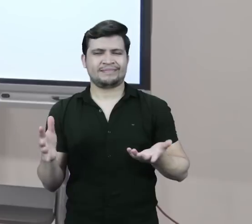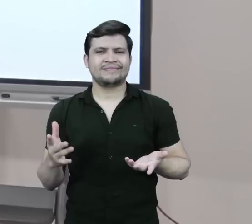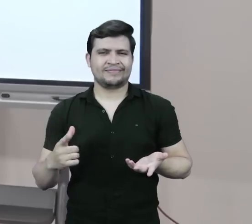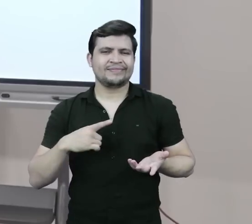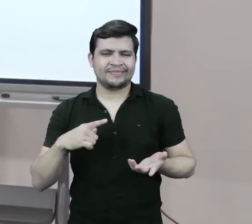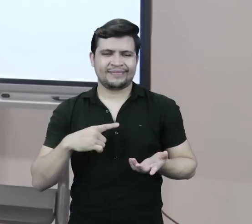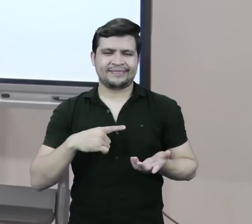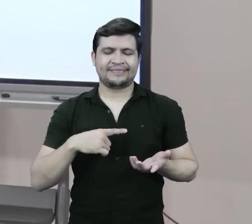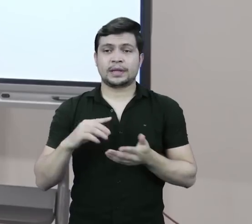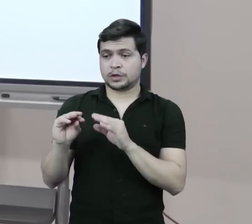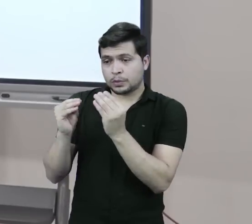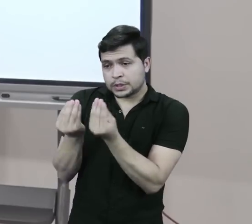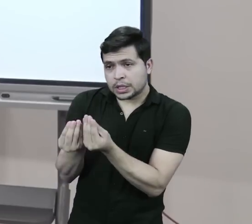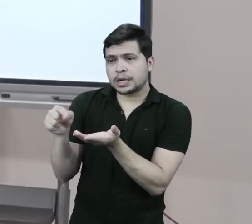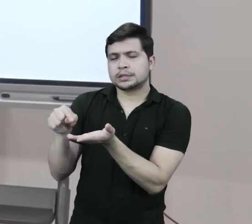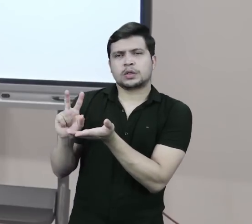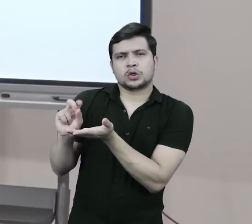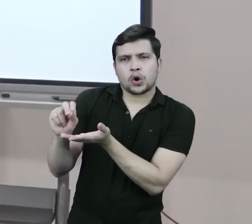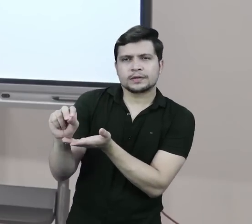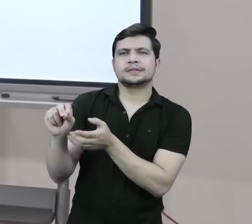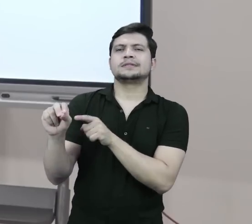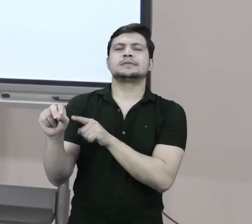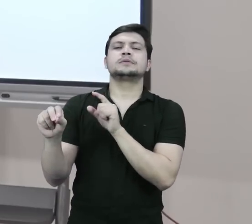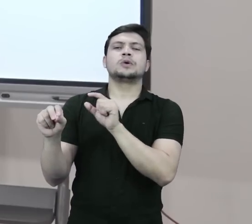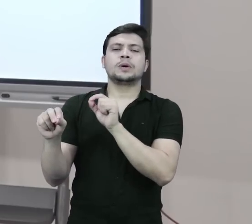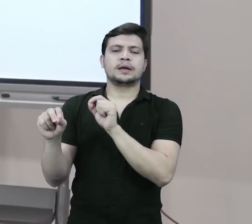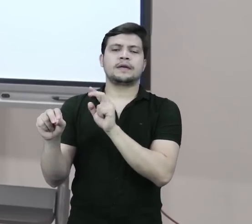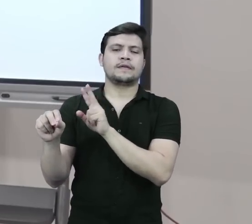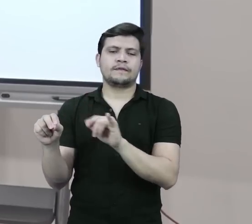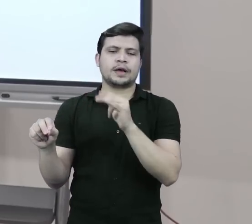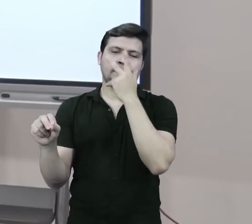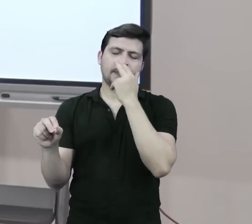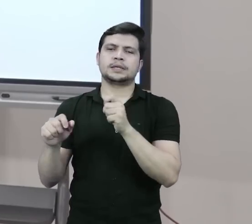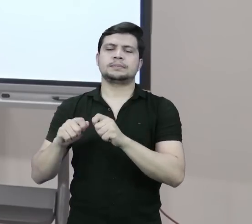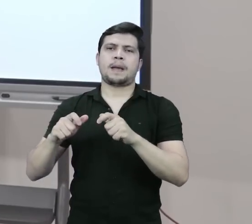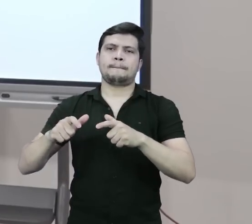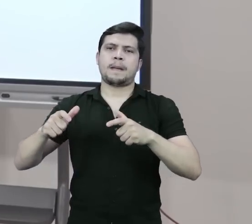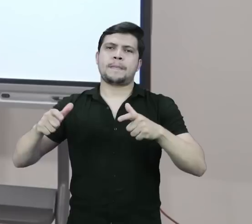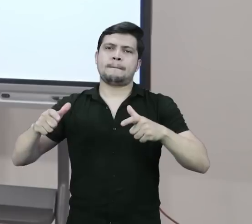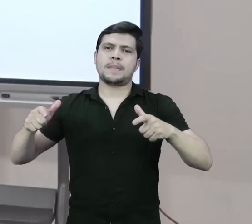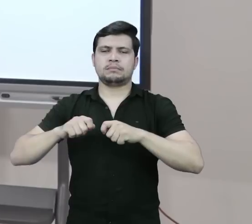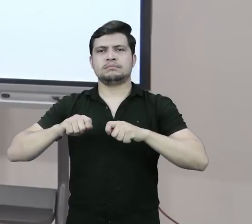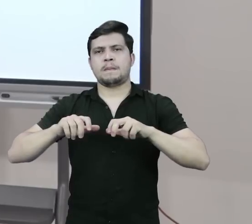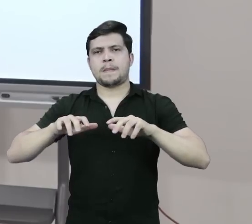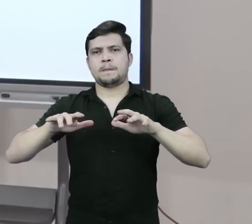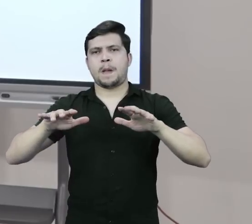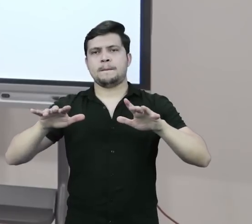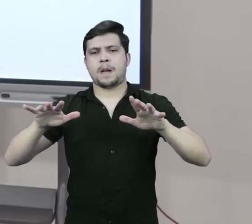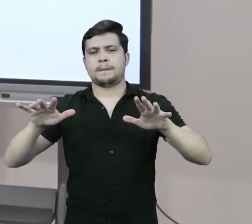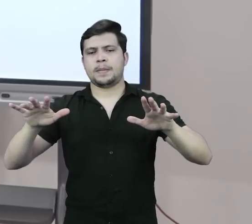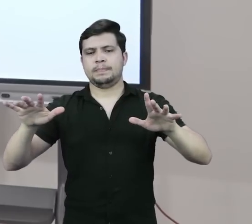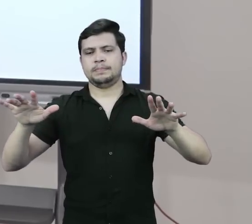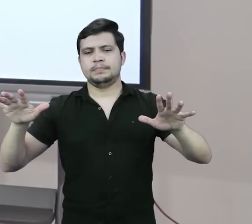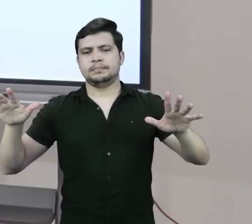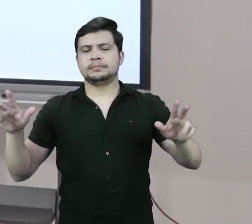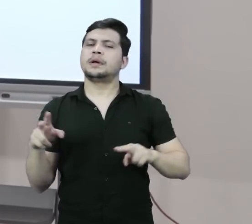substância que contamina o ser vivo, ela vai se acumulando a cada nível trófico. Então, um agente que